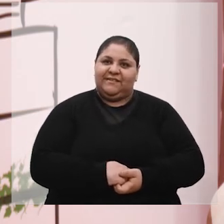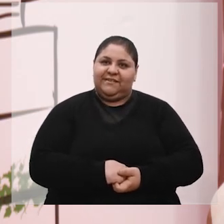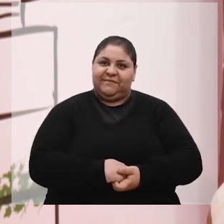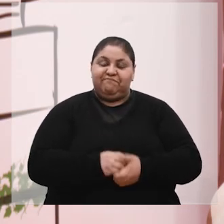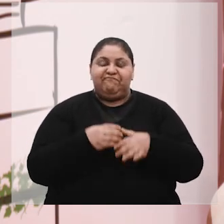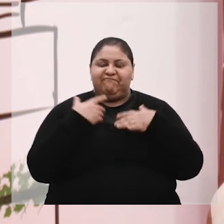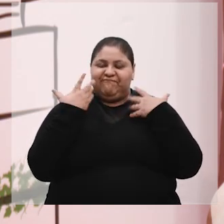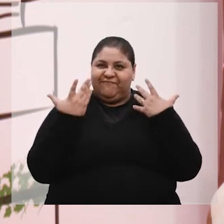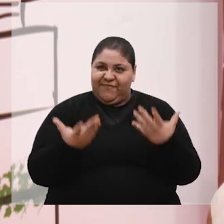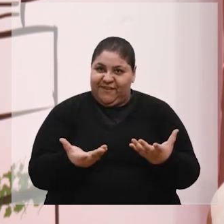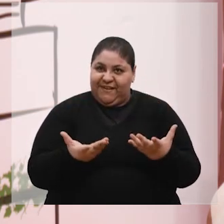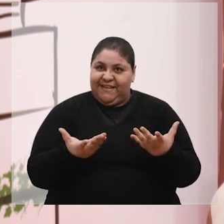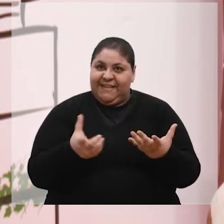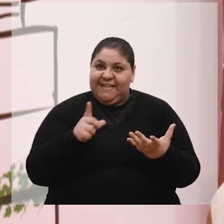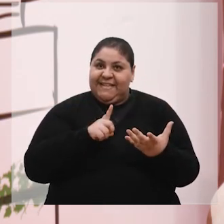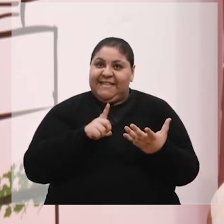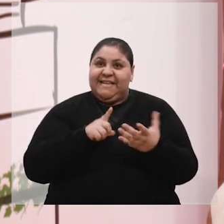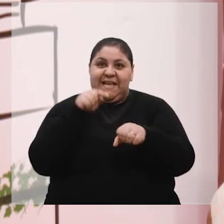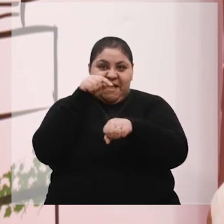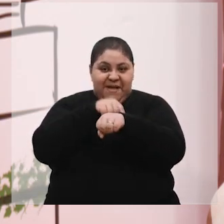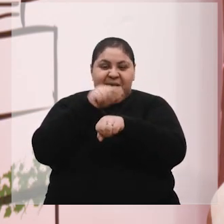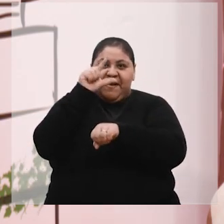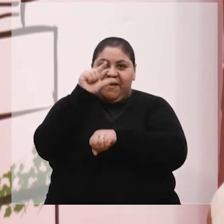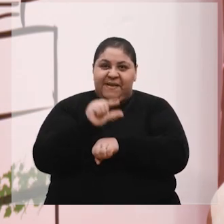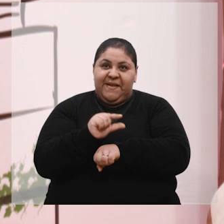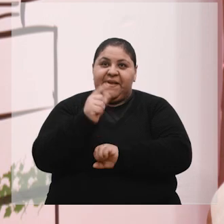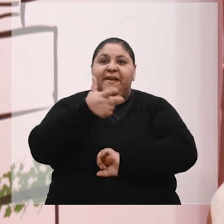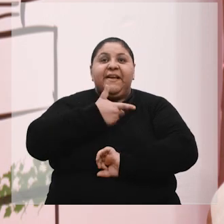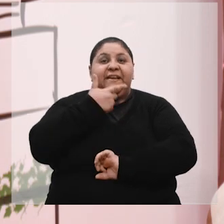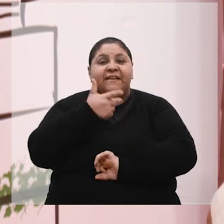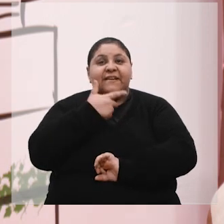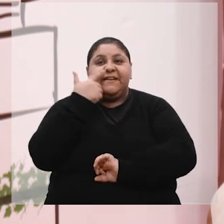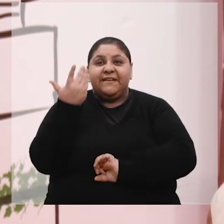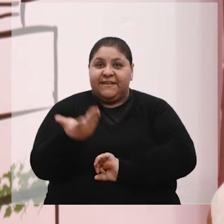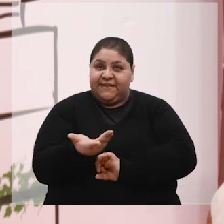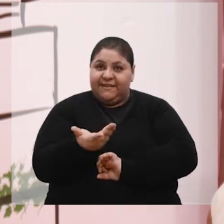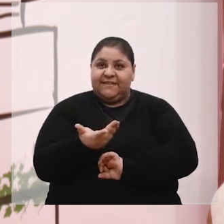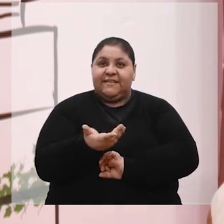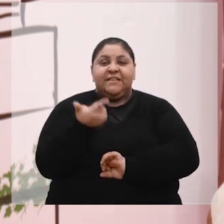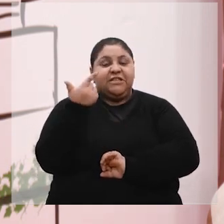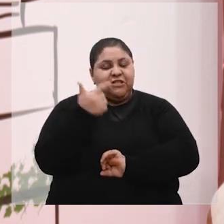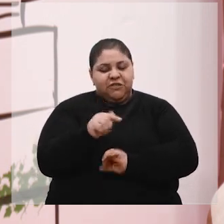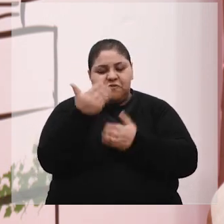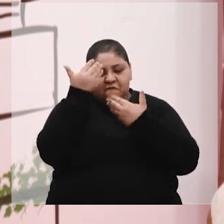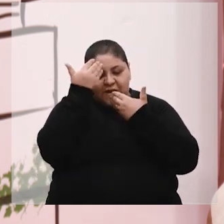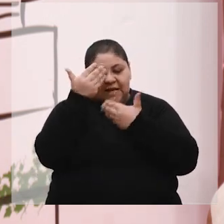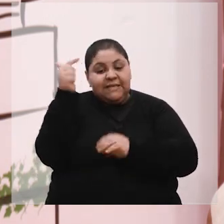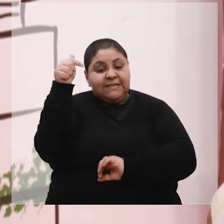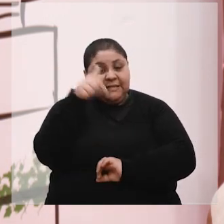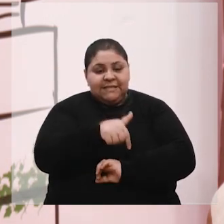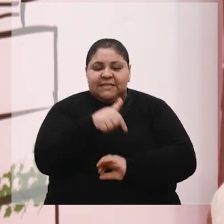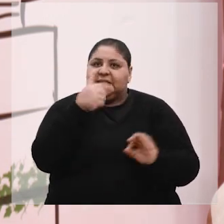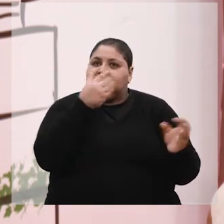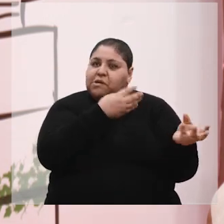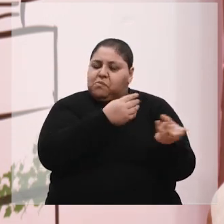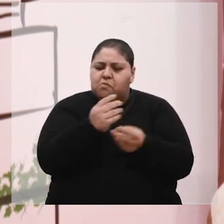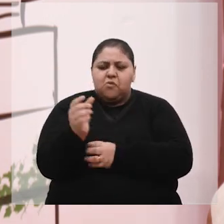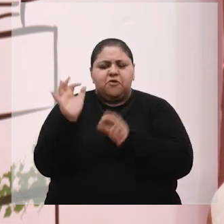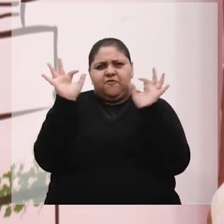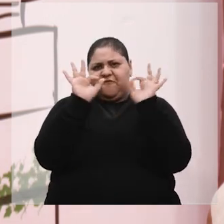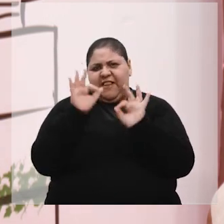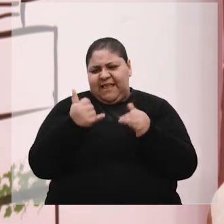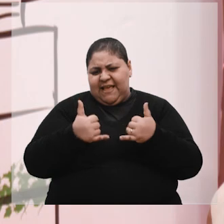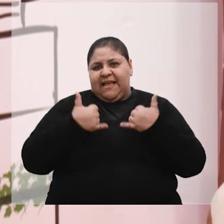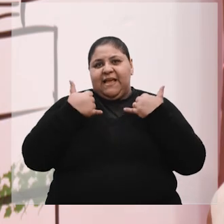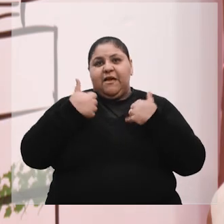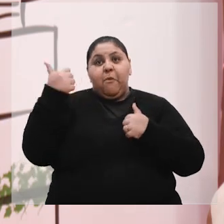Bom, já que eu tenho poucos segundos, eu vou dizer que, mais uma vez, agradecer que eu estou aqui. Estou muito honrada. Este é meu